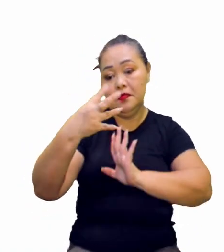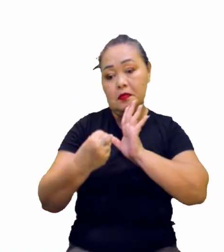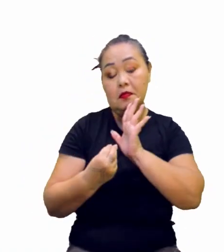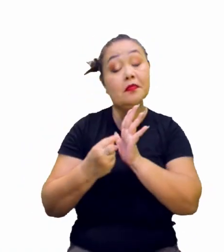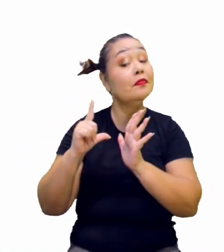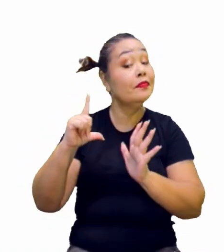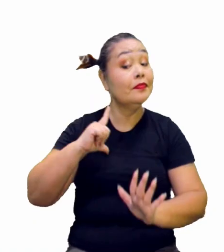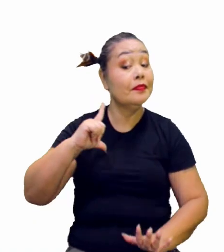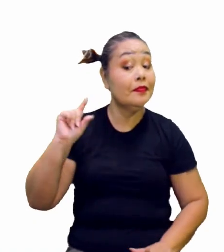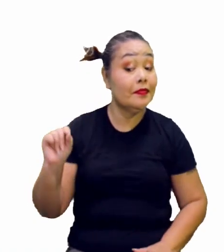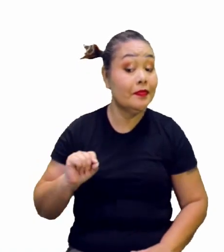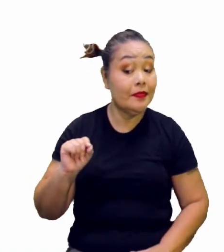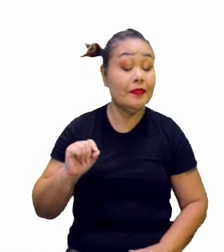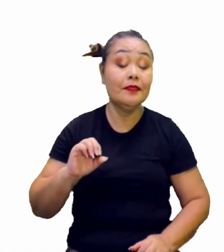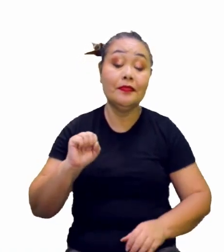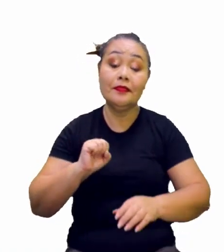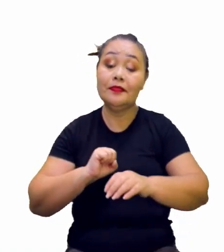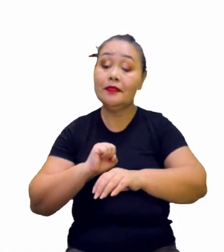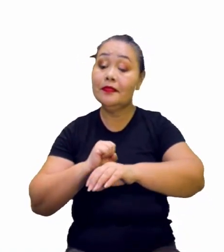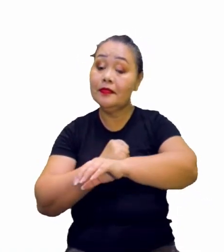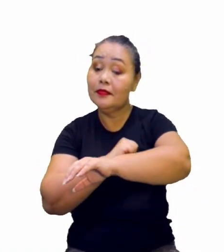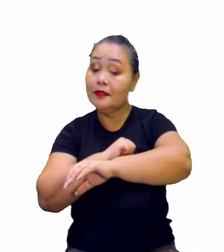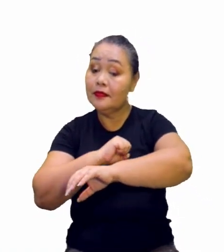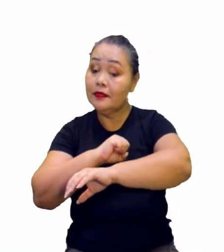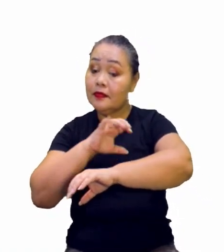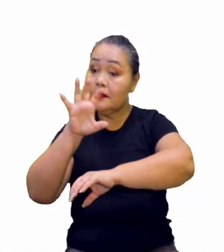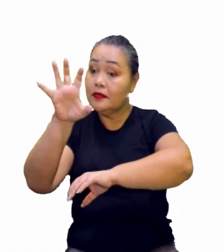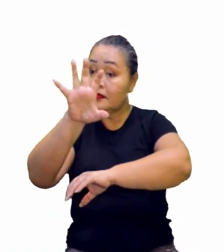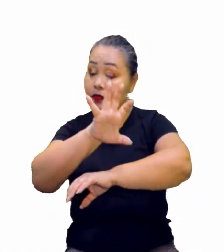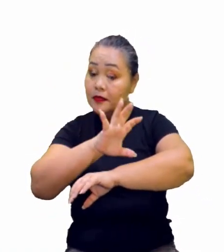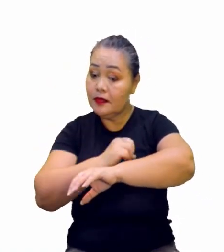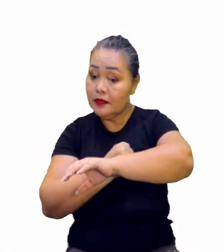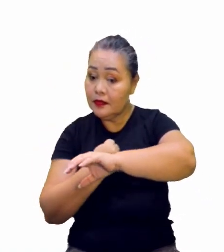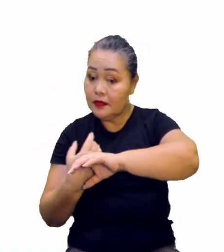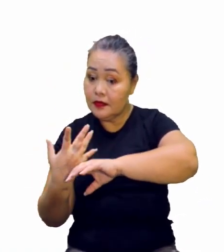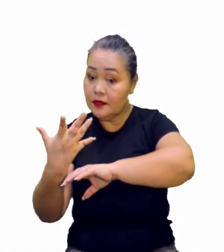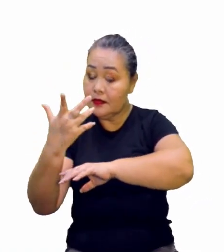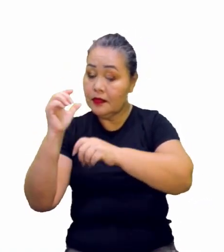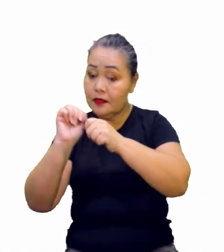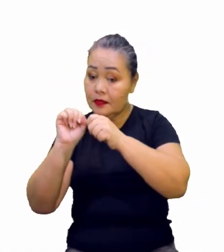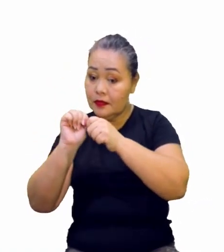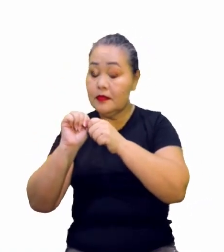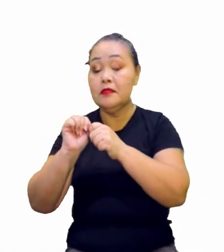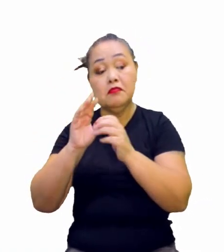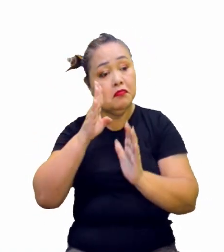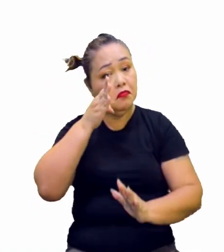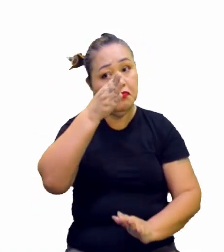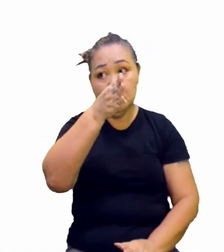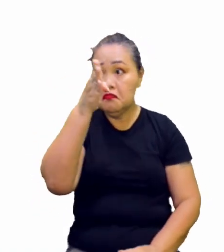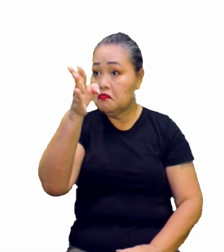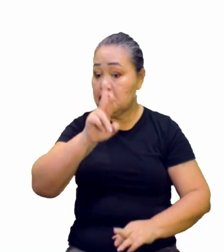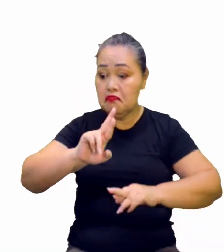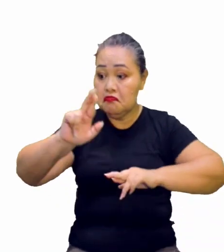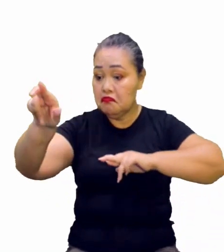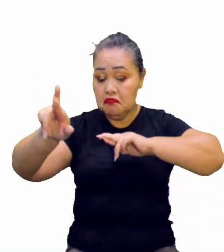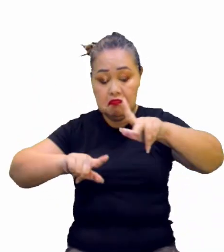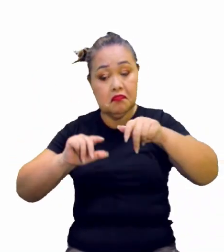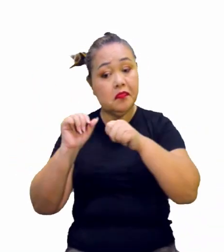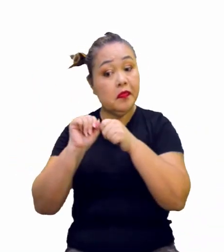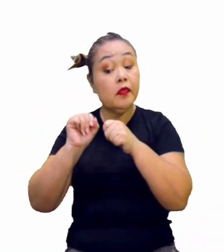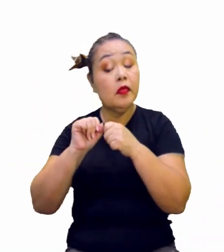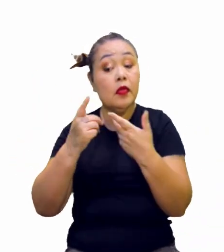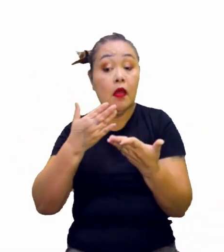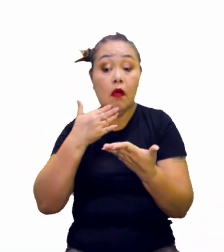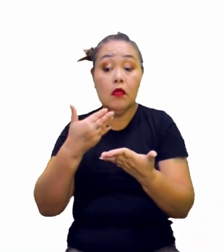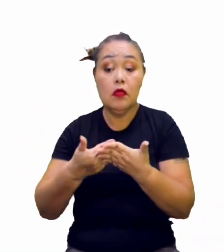professor? Ecossistemas totalmente distintos, com determinadas peculiaridades. Mas é impressionante como o estado